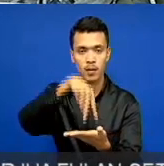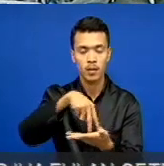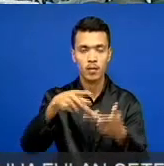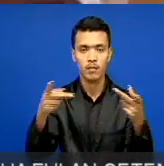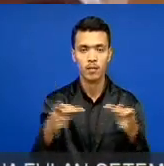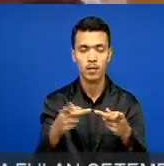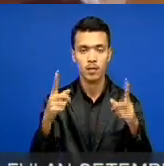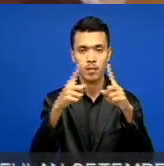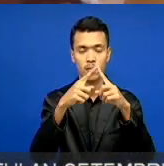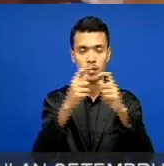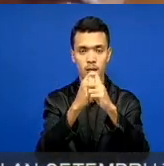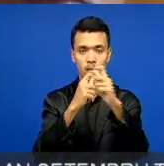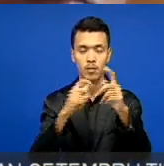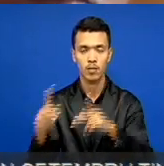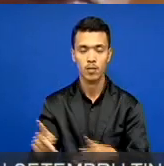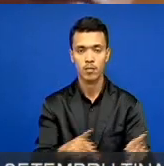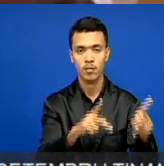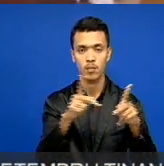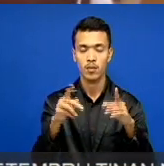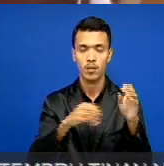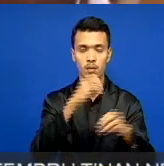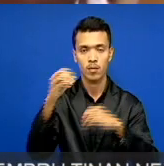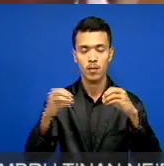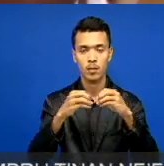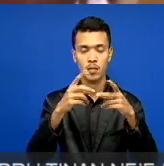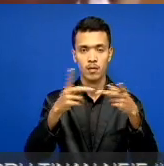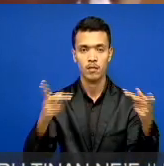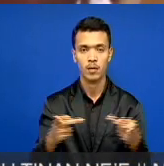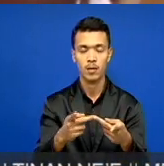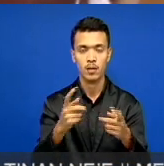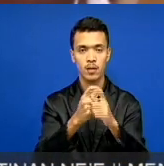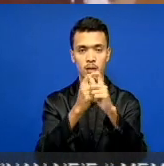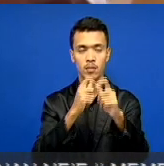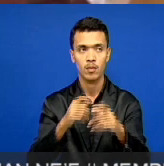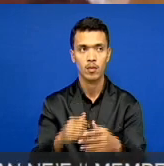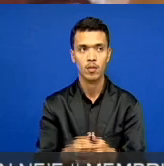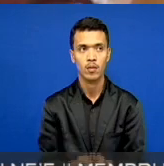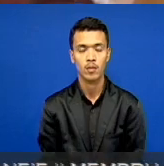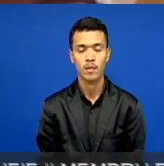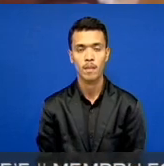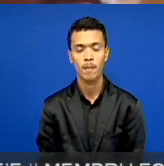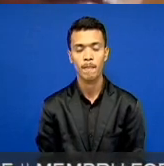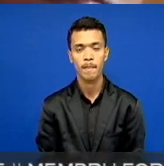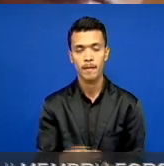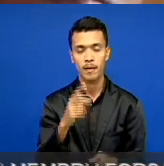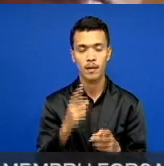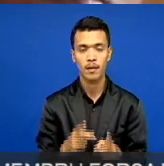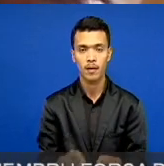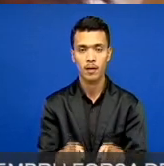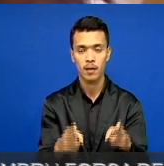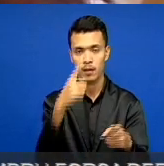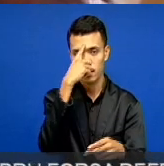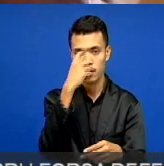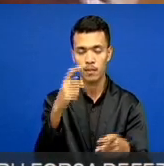público. O nova terminal linha, o presidente do mercado de lá, isso então estava terminado de